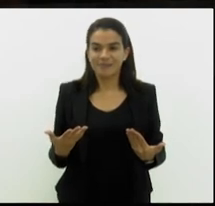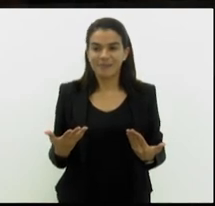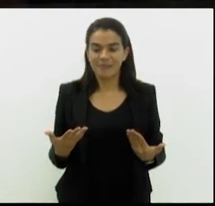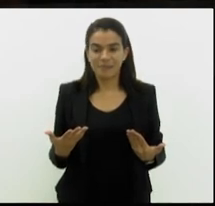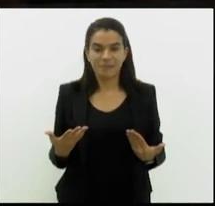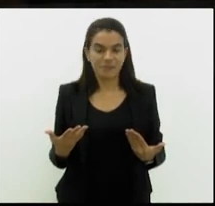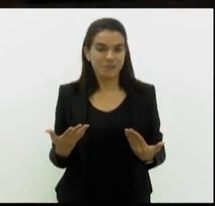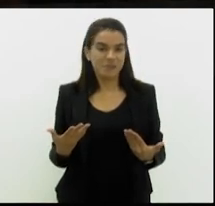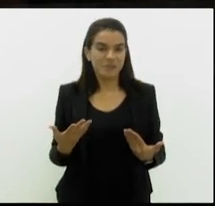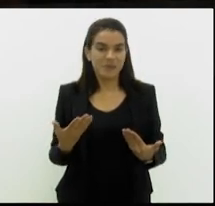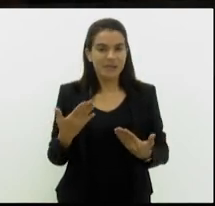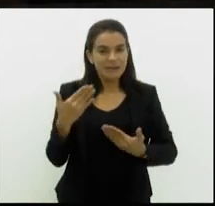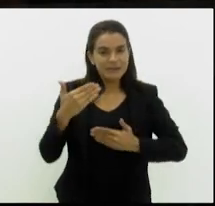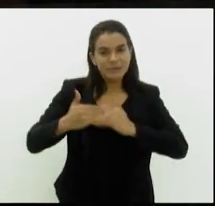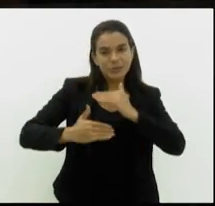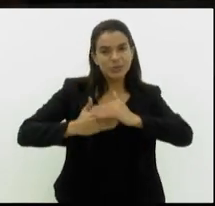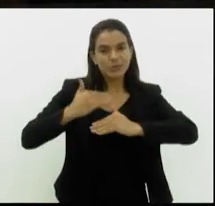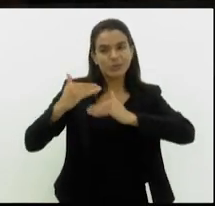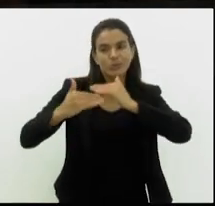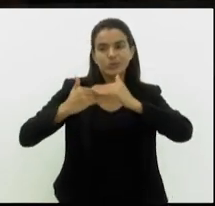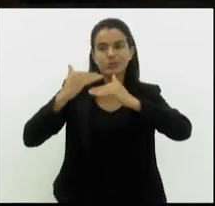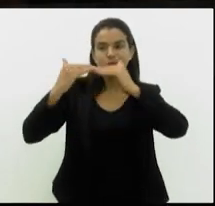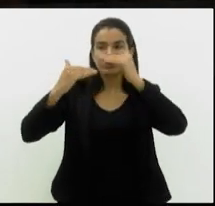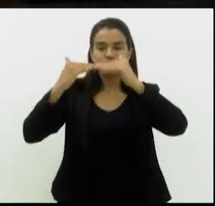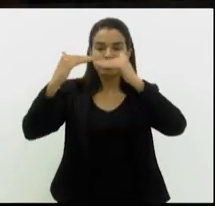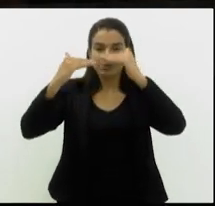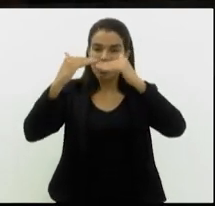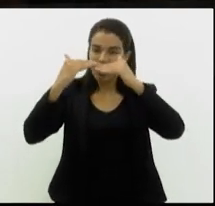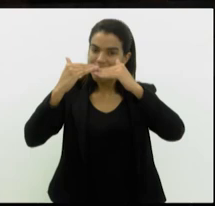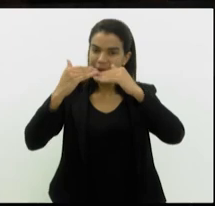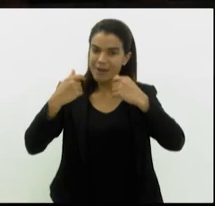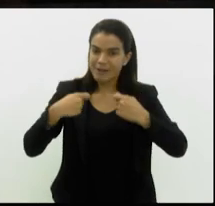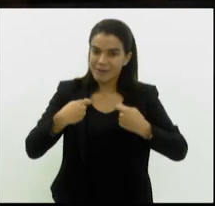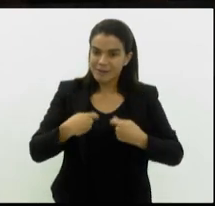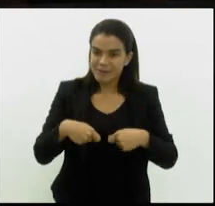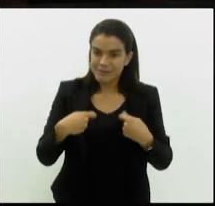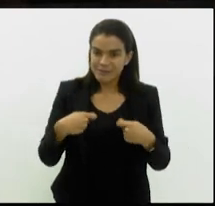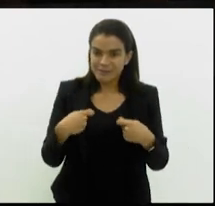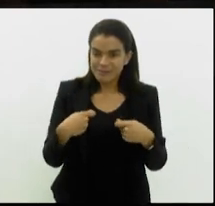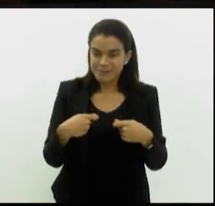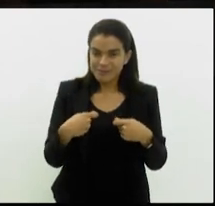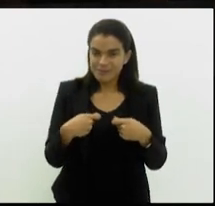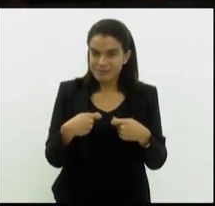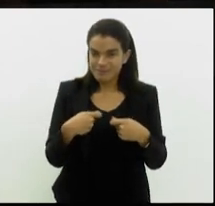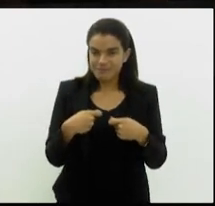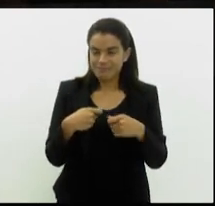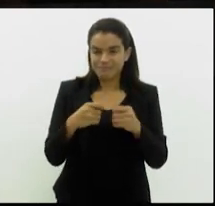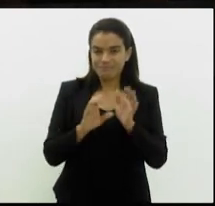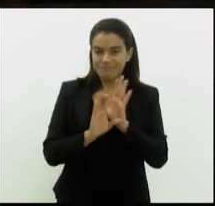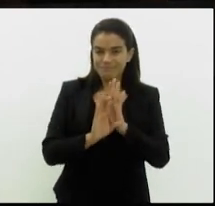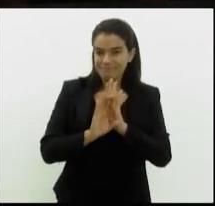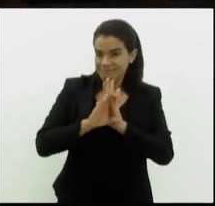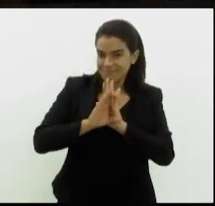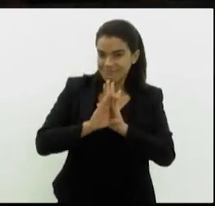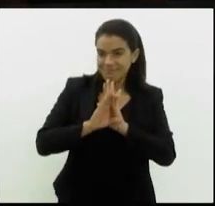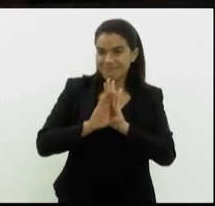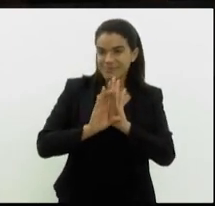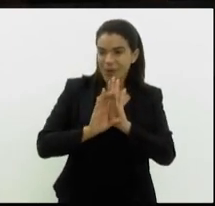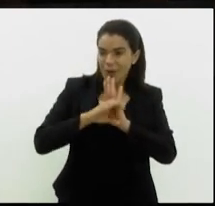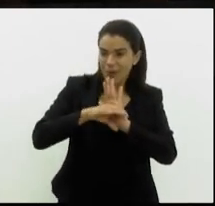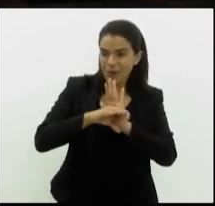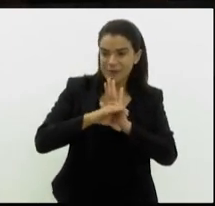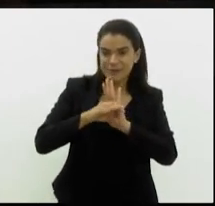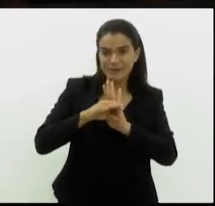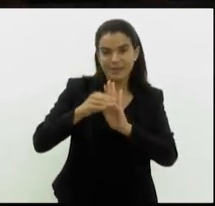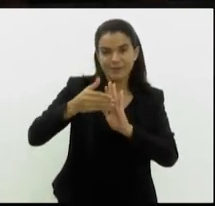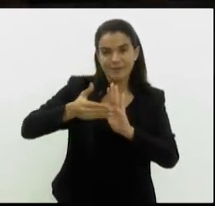nessa caminhada é preciso voltar àquele conceito anterior, já